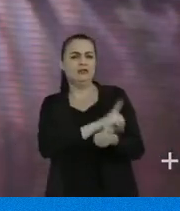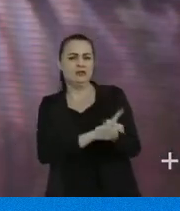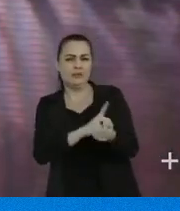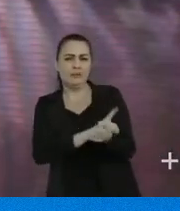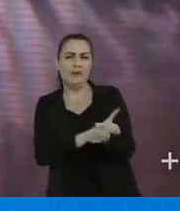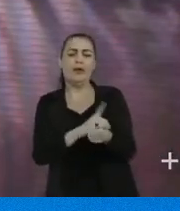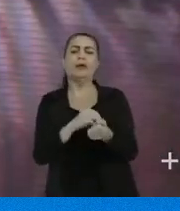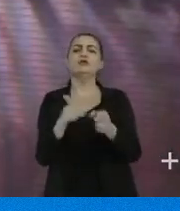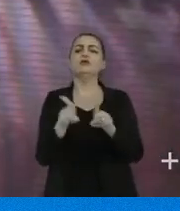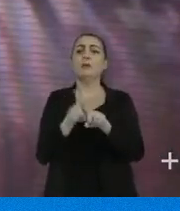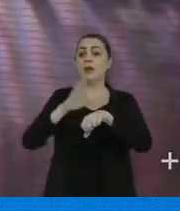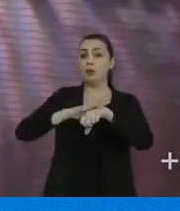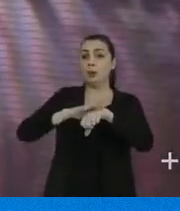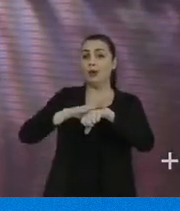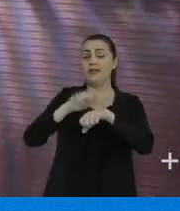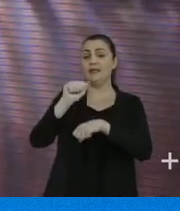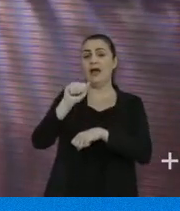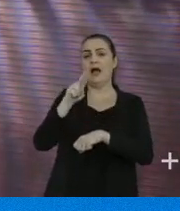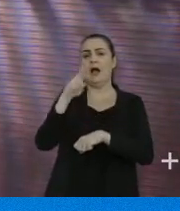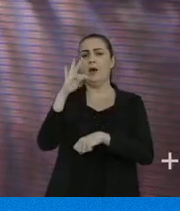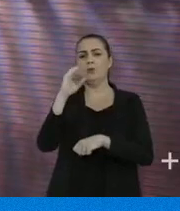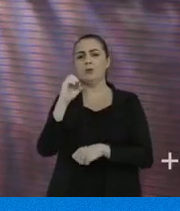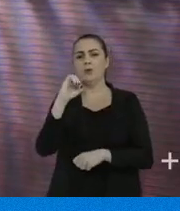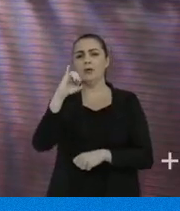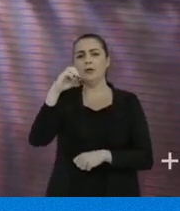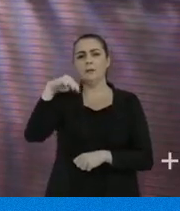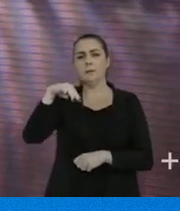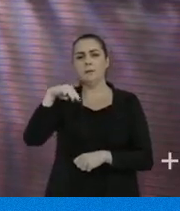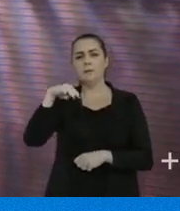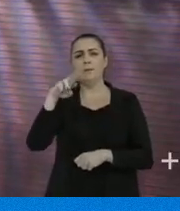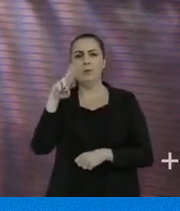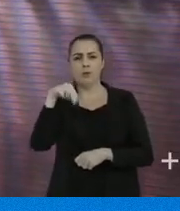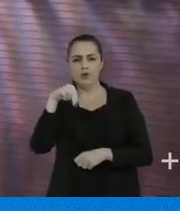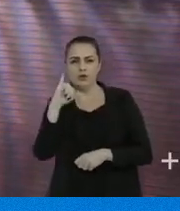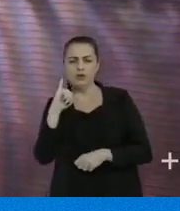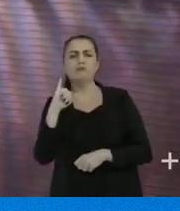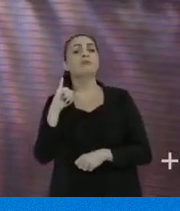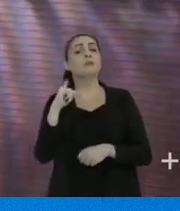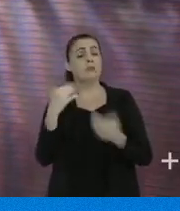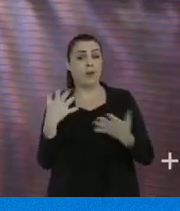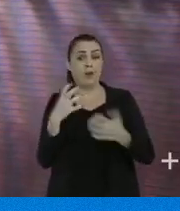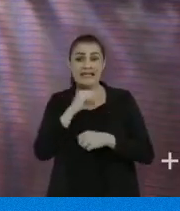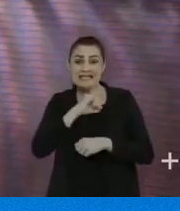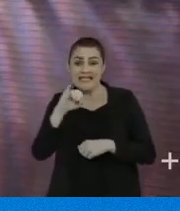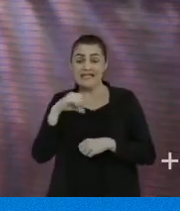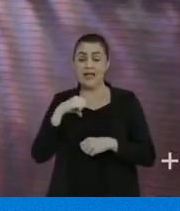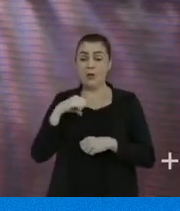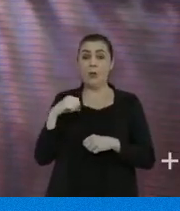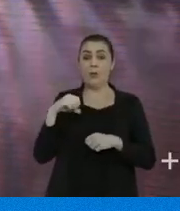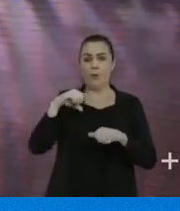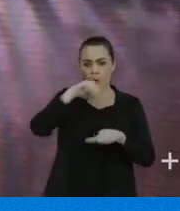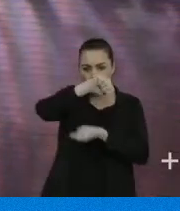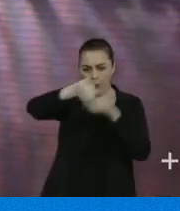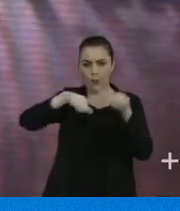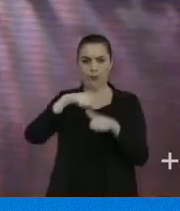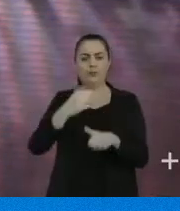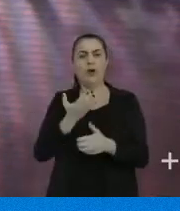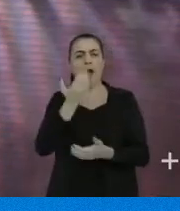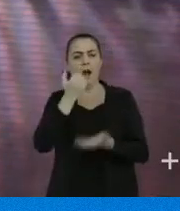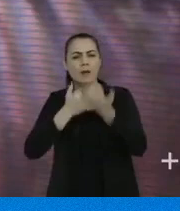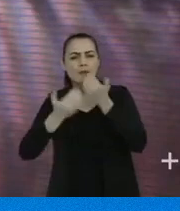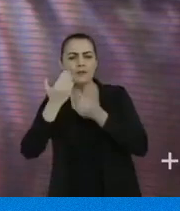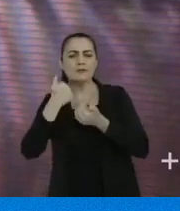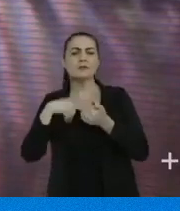muda o estilo de vida, que aí impõe a alimentação, exercício e outros aspectos, como o sono, como a ingestão de líquido